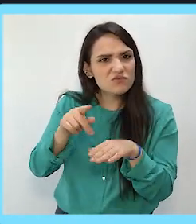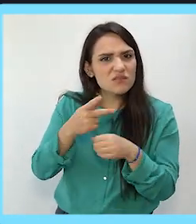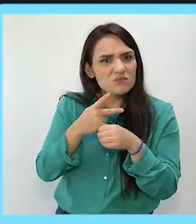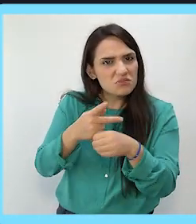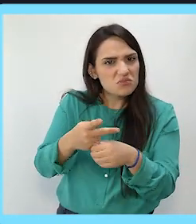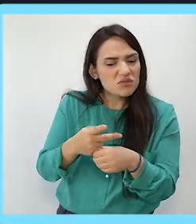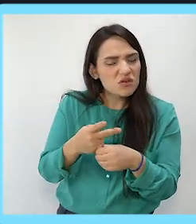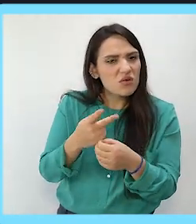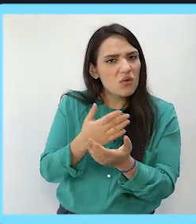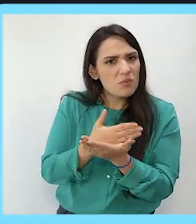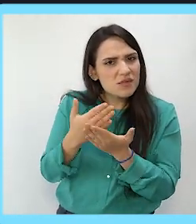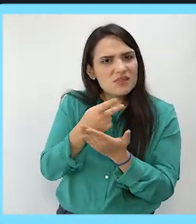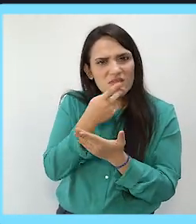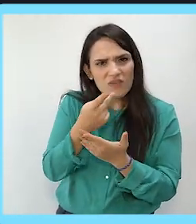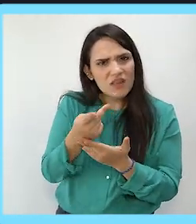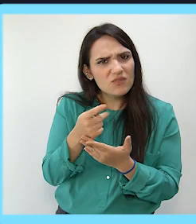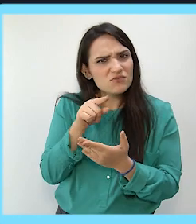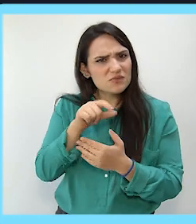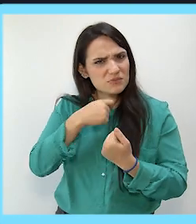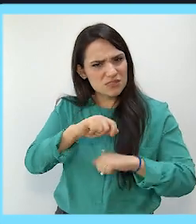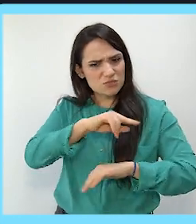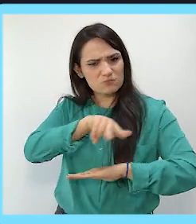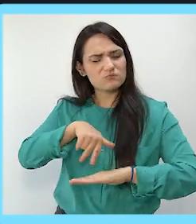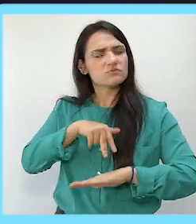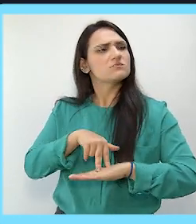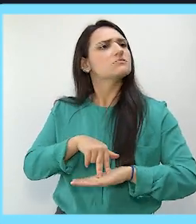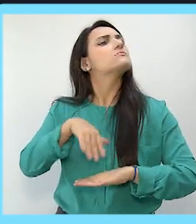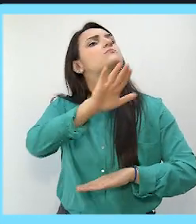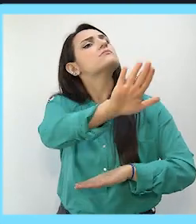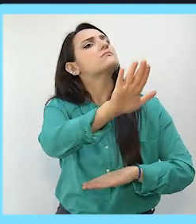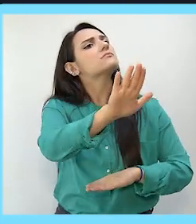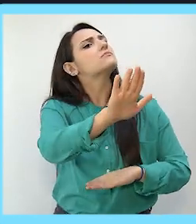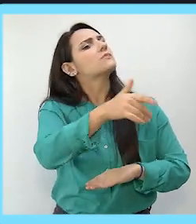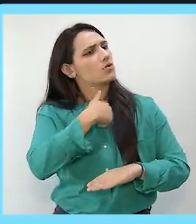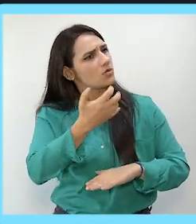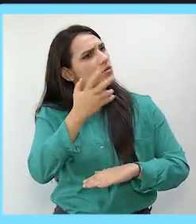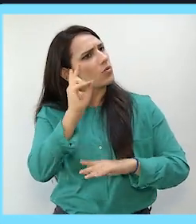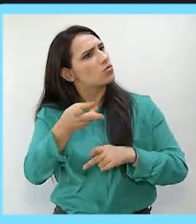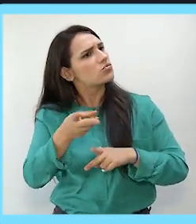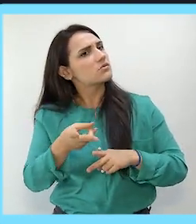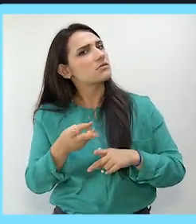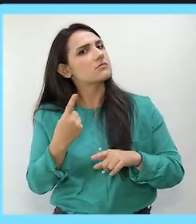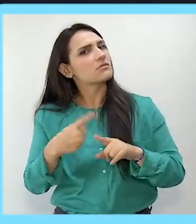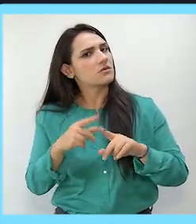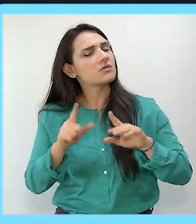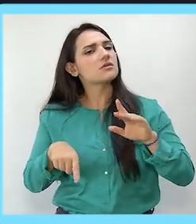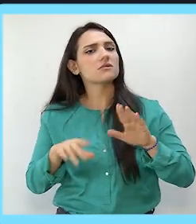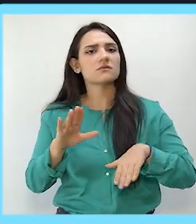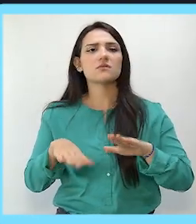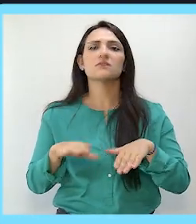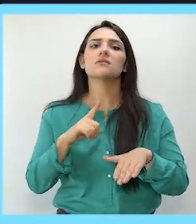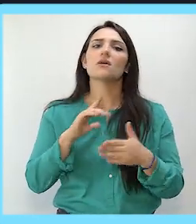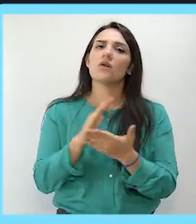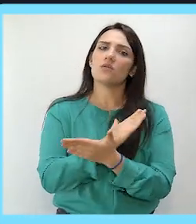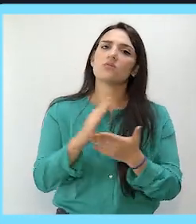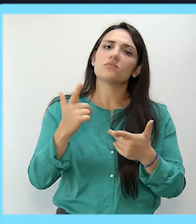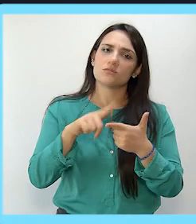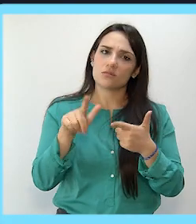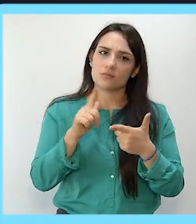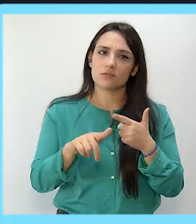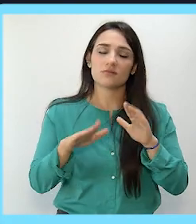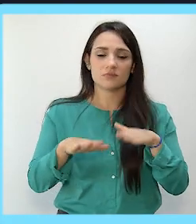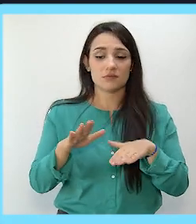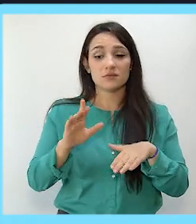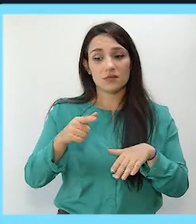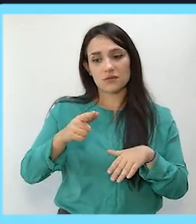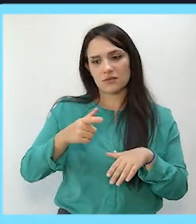muitas vezes levar o tom de voz, chamar a atenção para deixar de completar seu raciocínio, porque é nos detalhes que aparece às vezes o machismo. Claro,